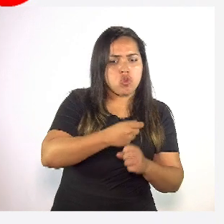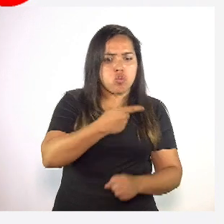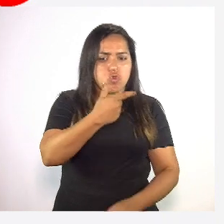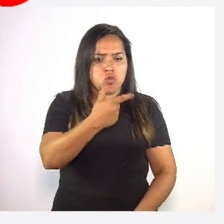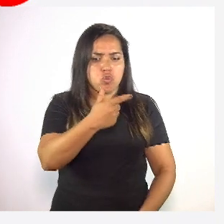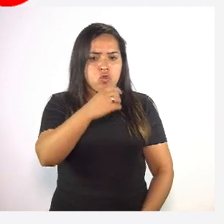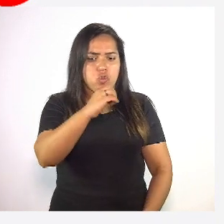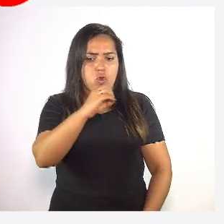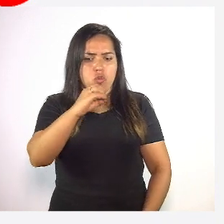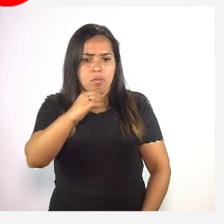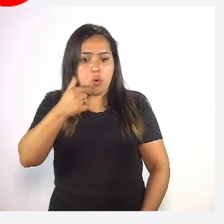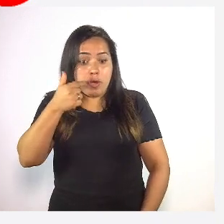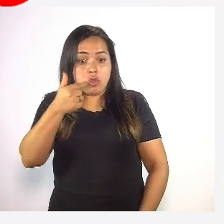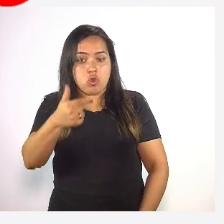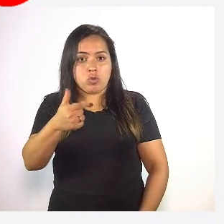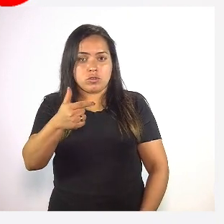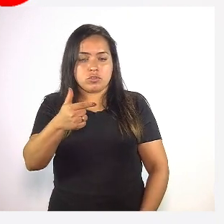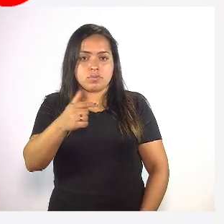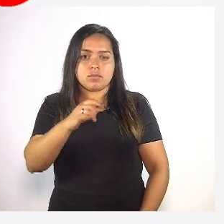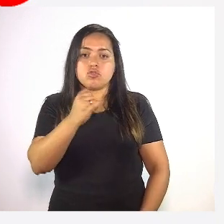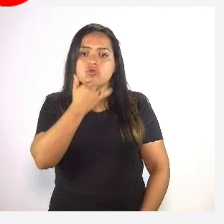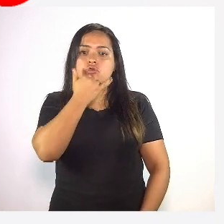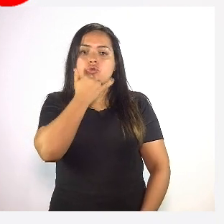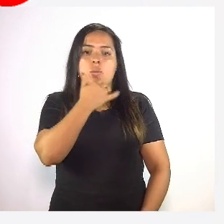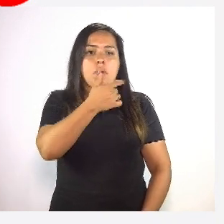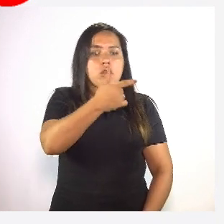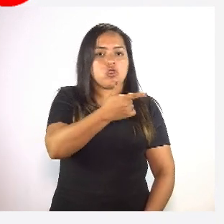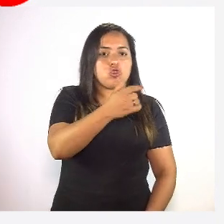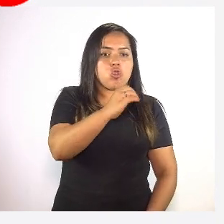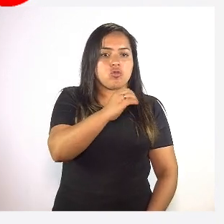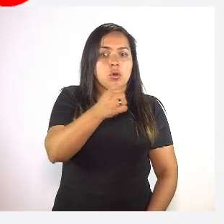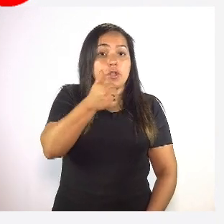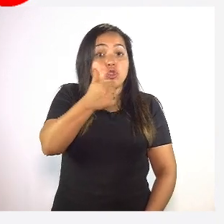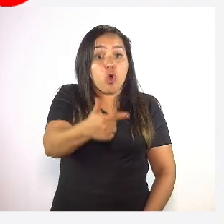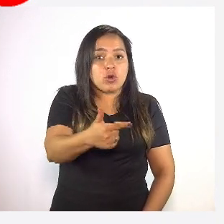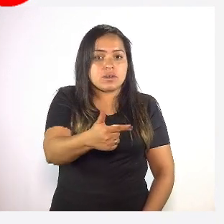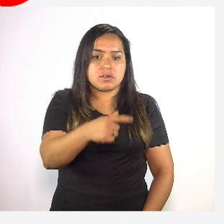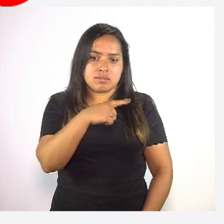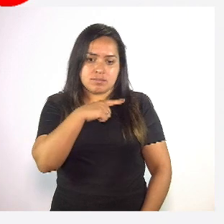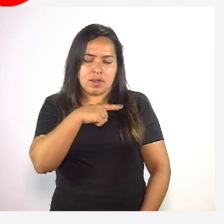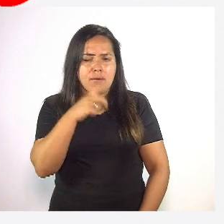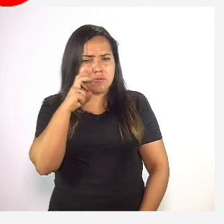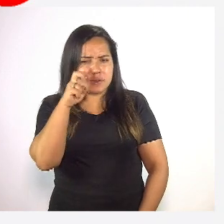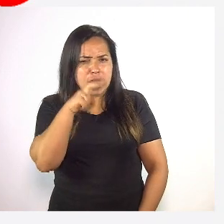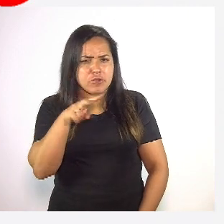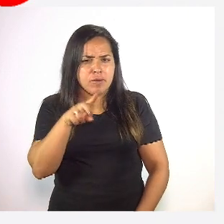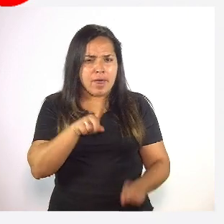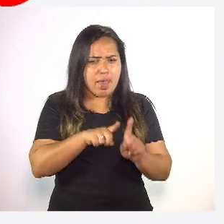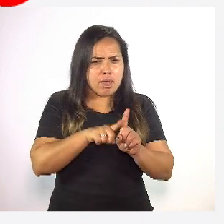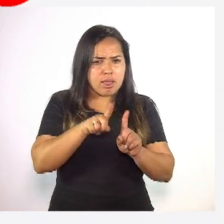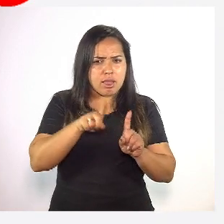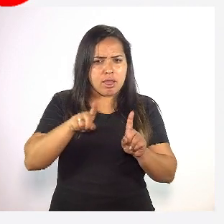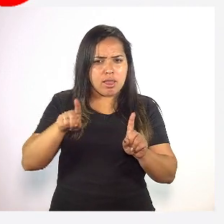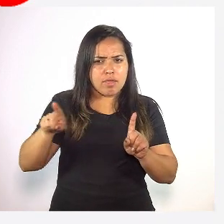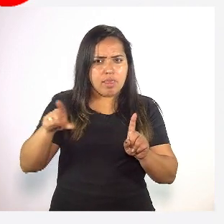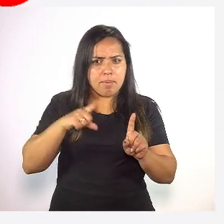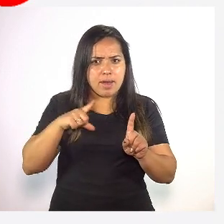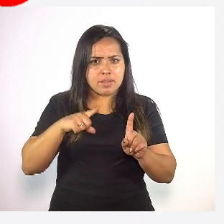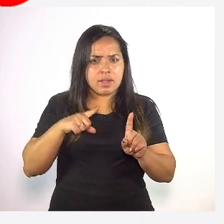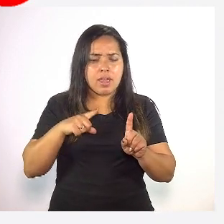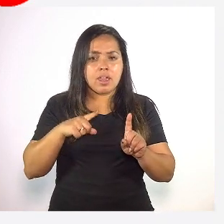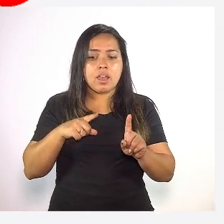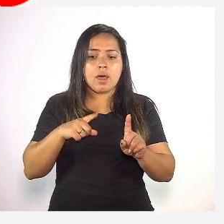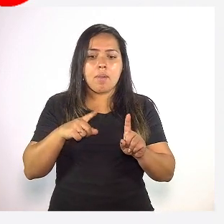2012. Nós tivemos, se vocês observarem a tabela acima, nós tivemos